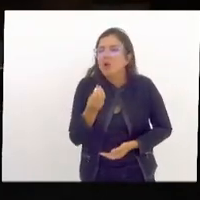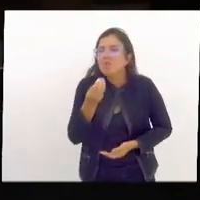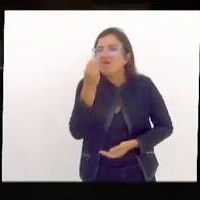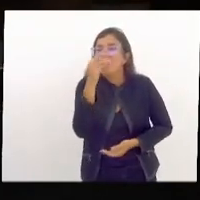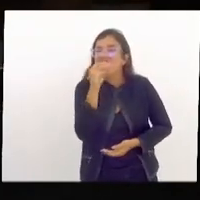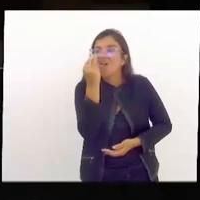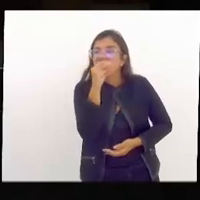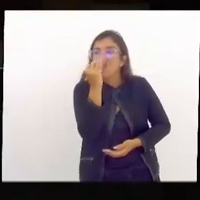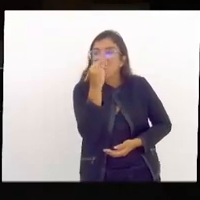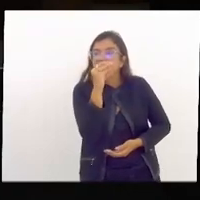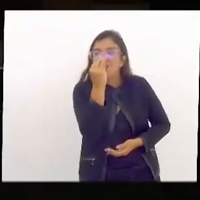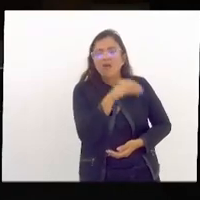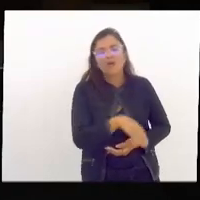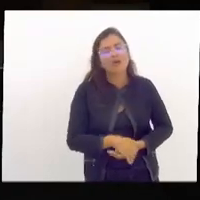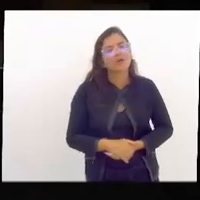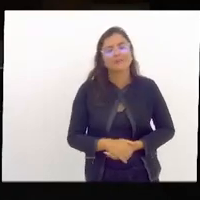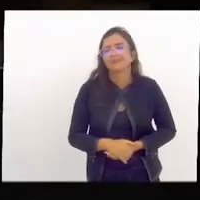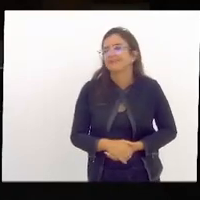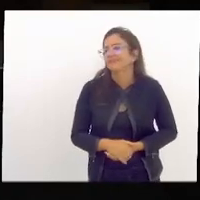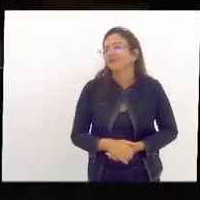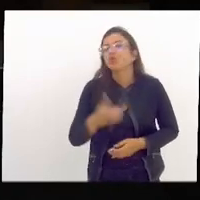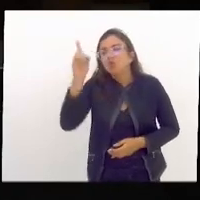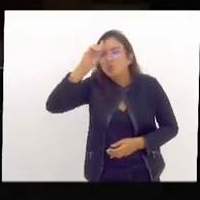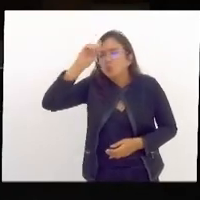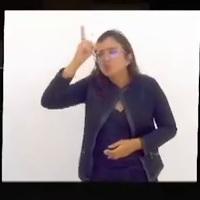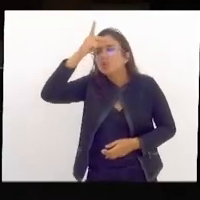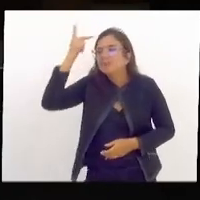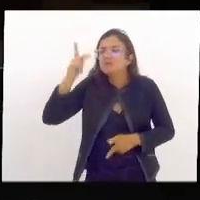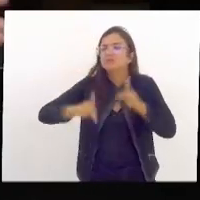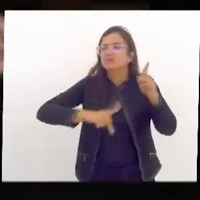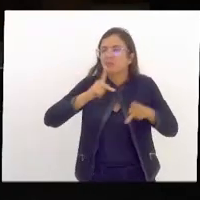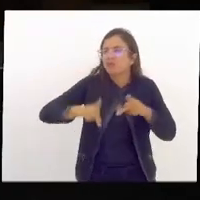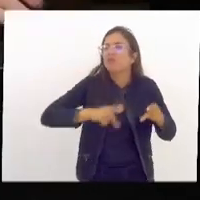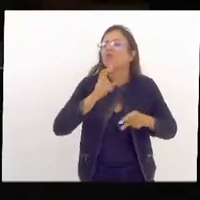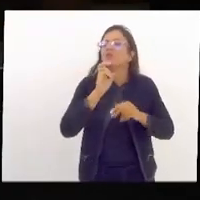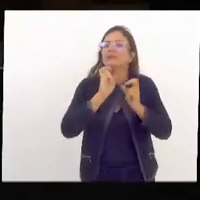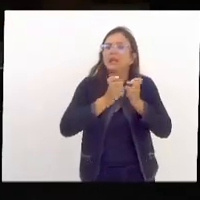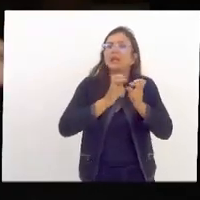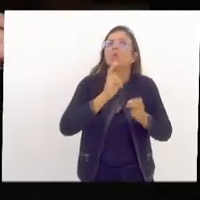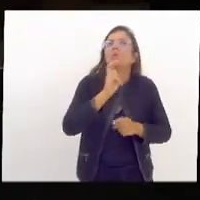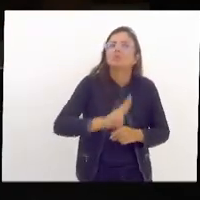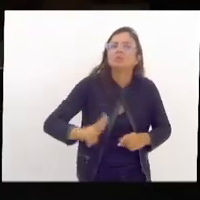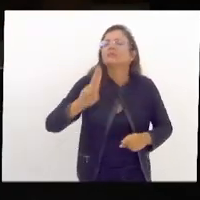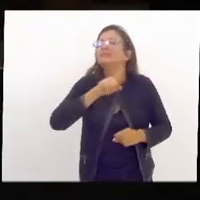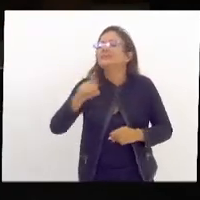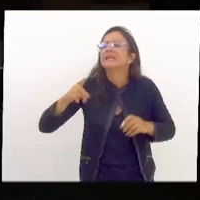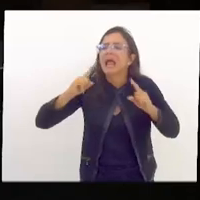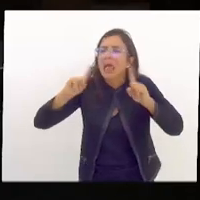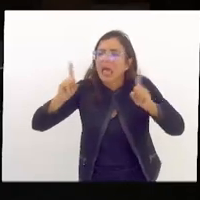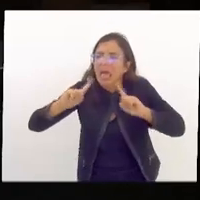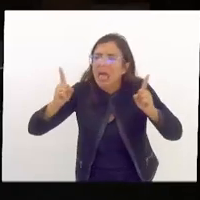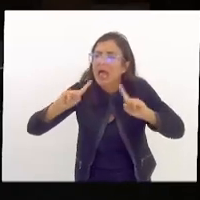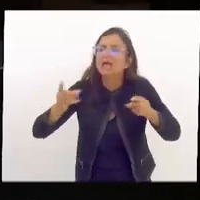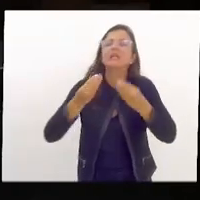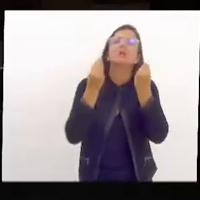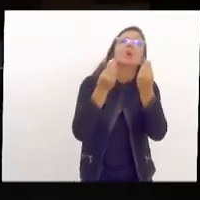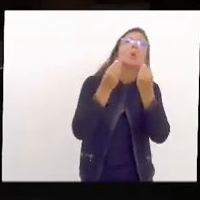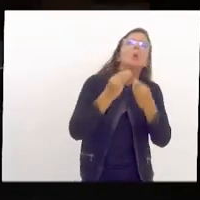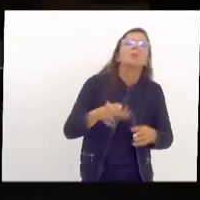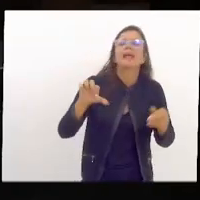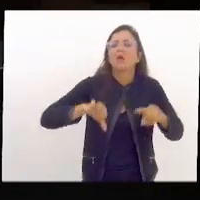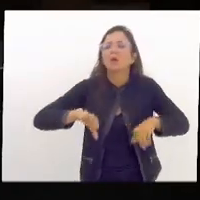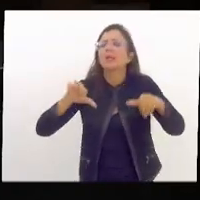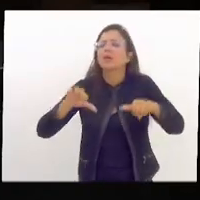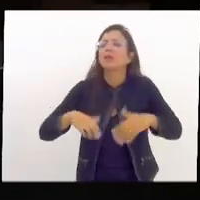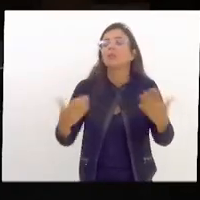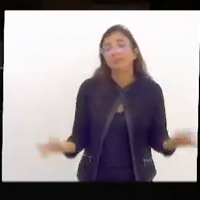de trem, que todos te reclamam. Em todas as áreas que você possa imaginar, tem reclamação dos usuários do sistema de ferroviário. Então, faça aqui essa